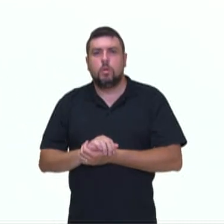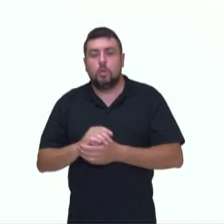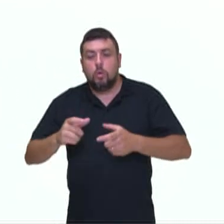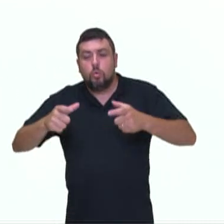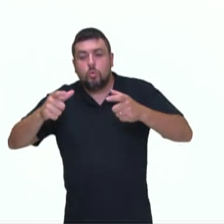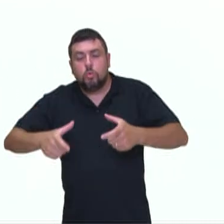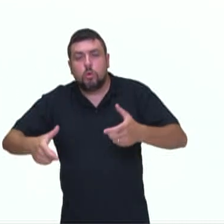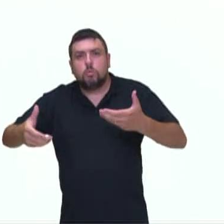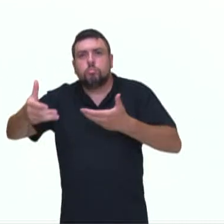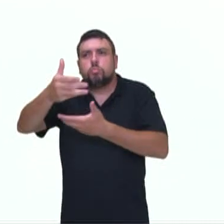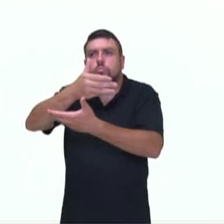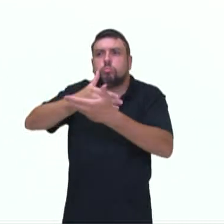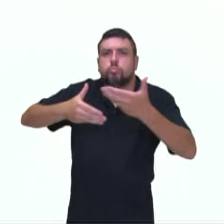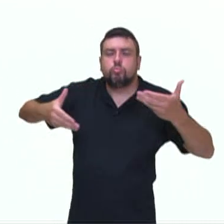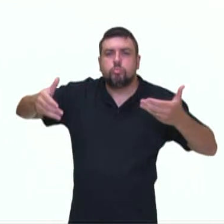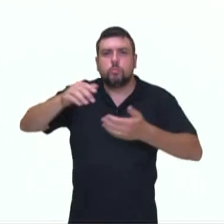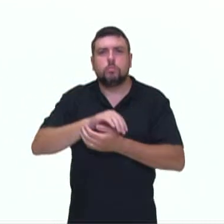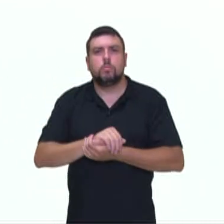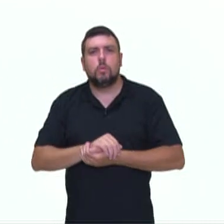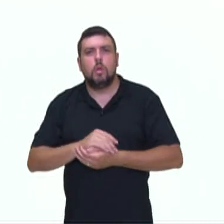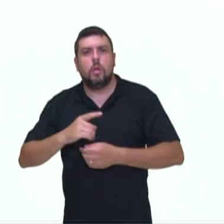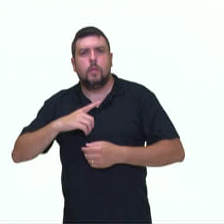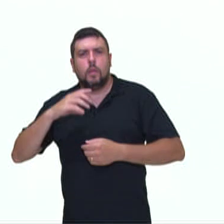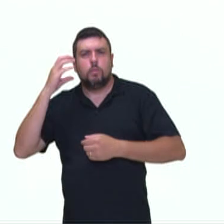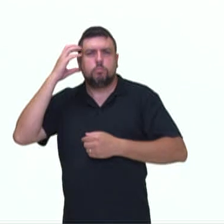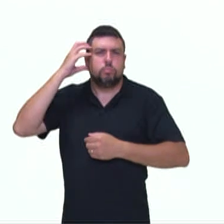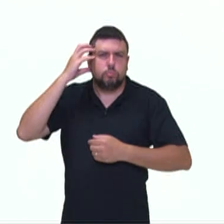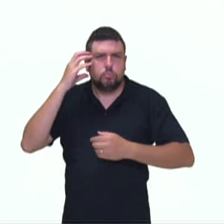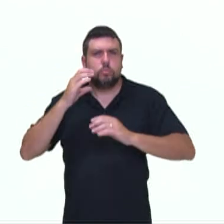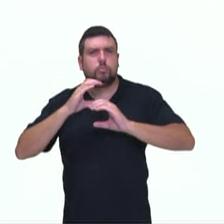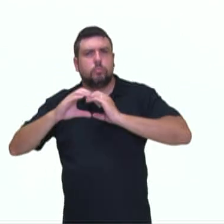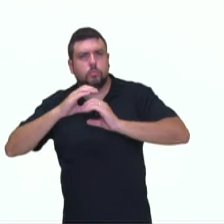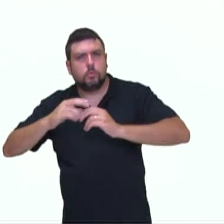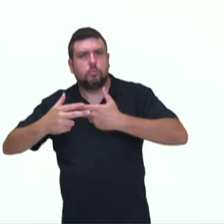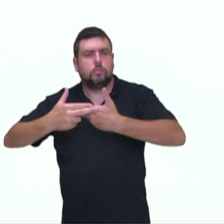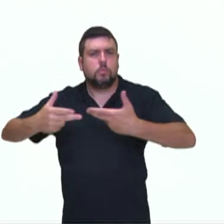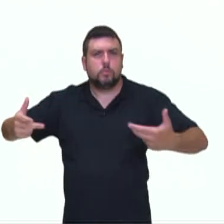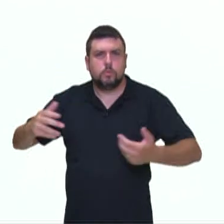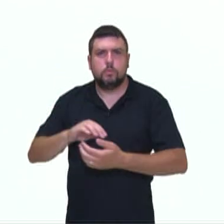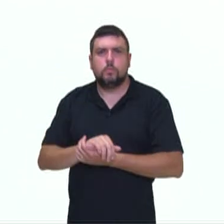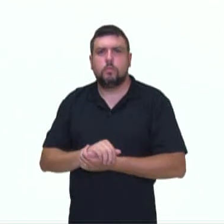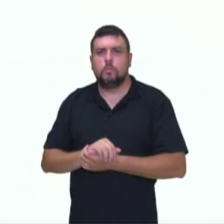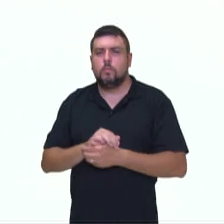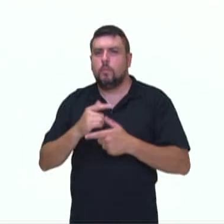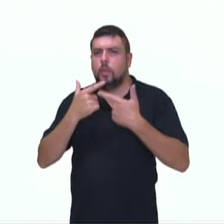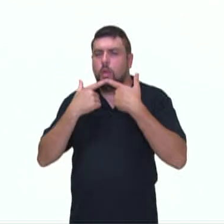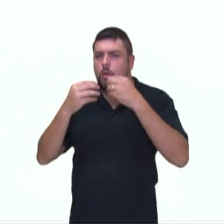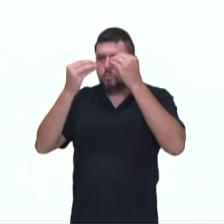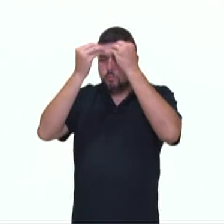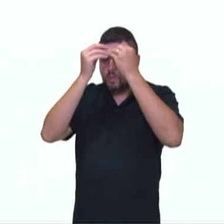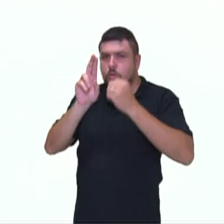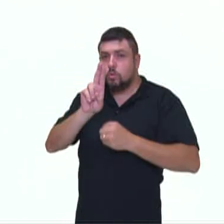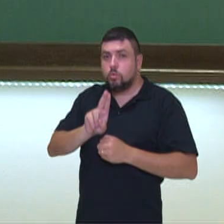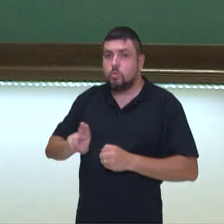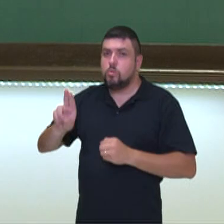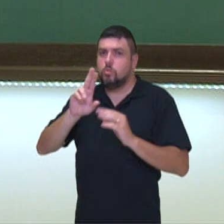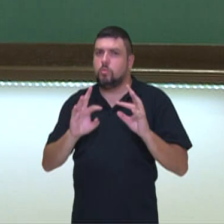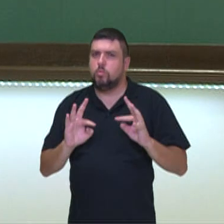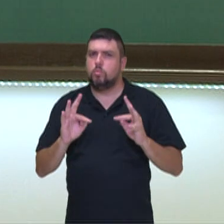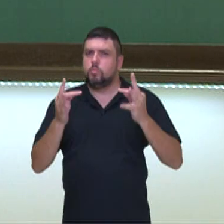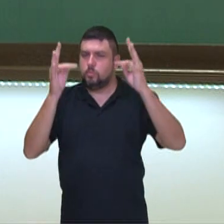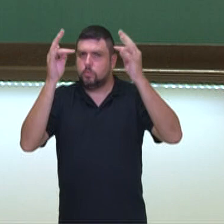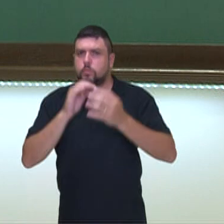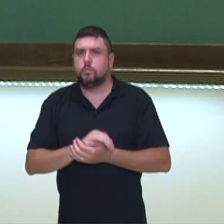espaço, multimídias, vários meios de comunicação, linguagens como uso de tecnologias, obras